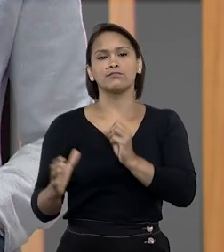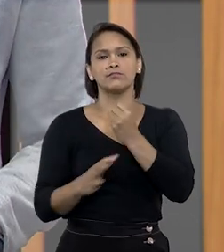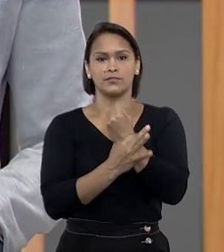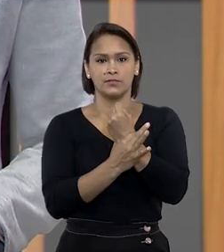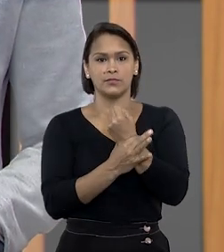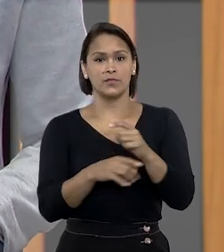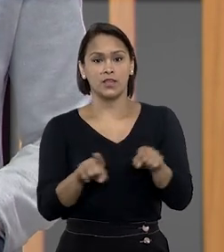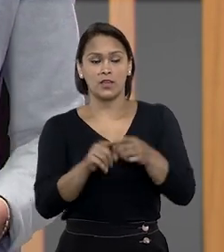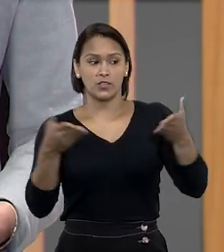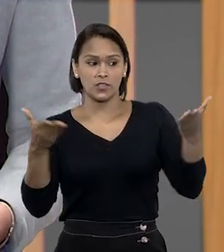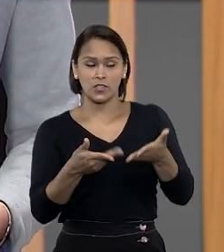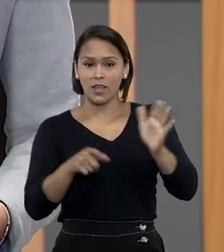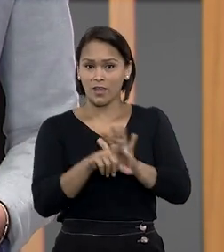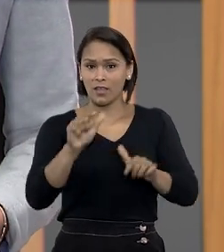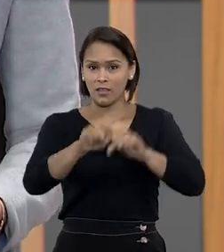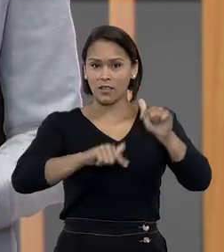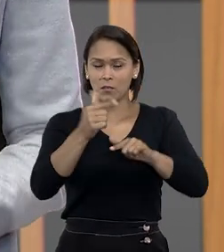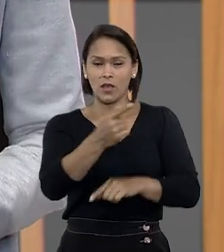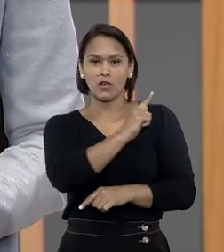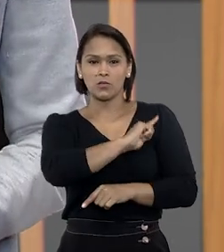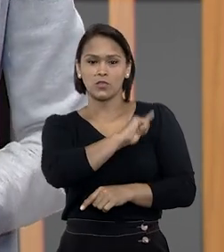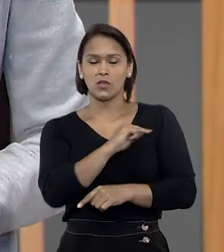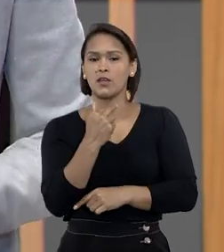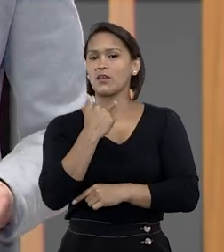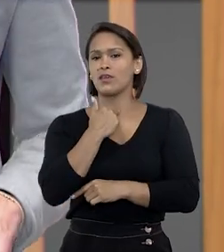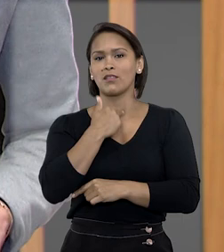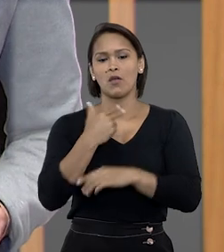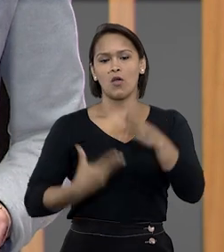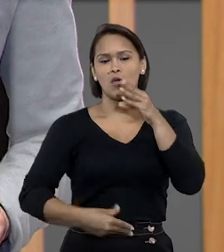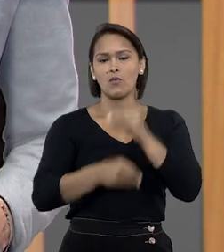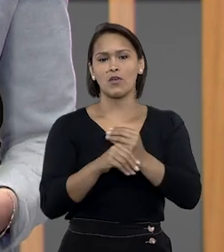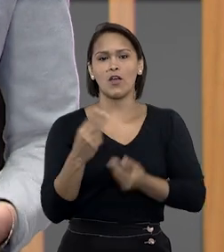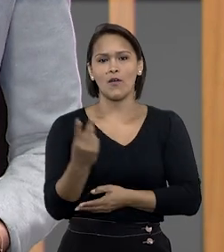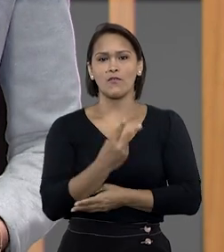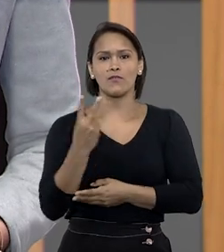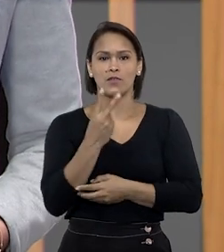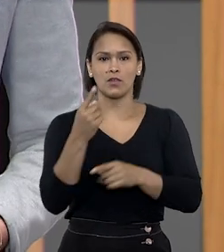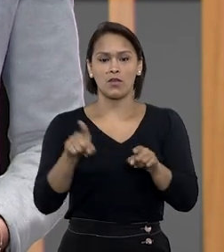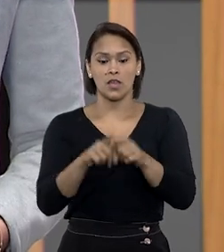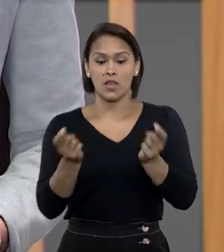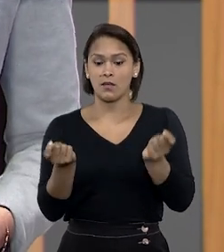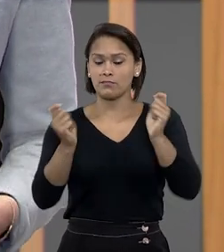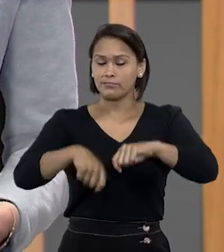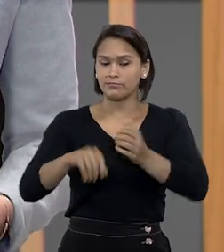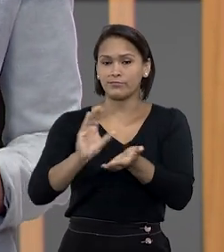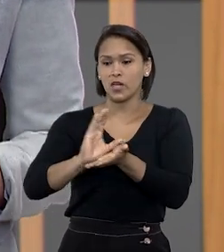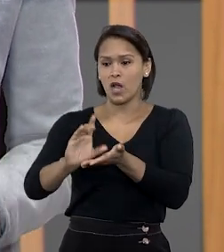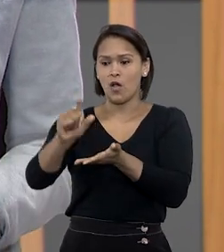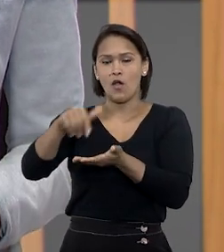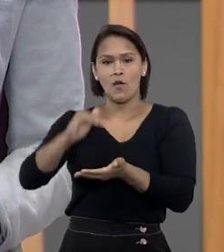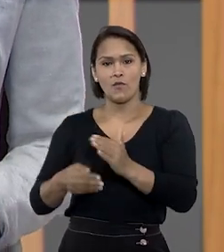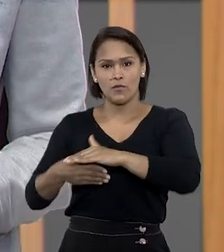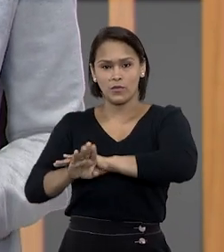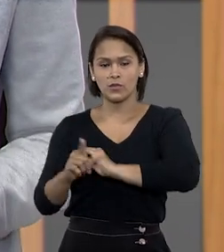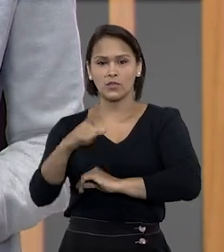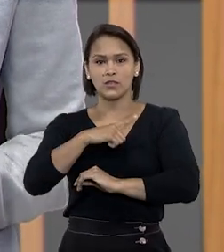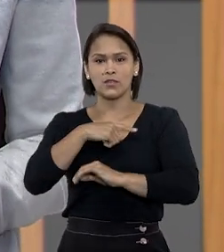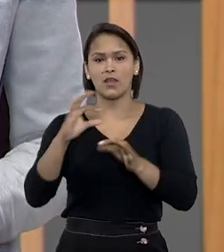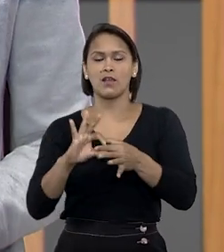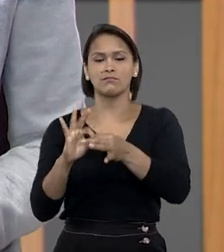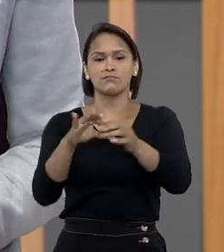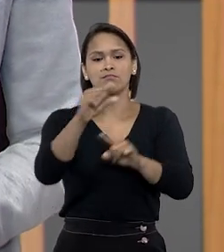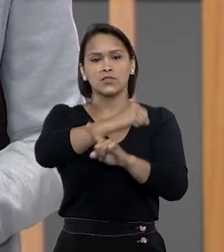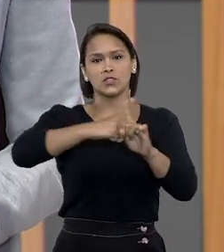da seguradora, já que ela atua como gestora e não pode se apropriar do valor, que pertence ao fundo mutual e tem